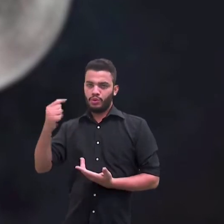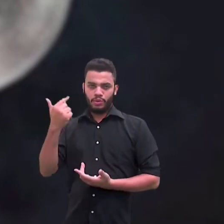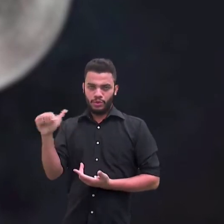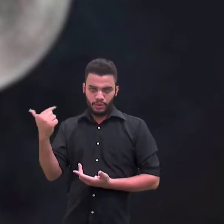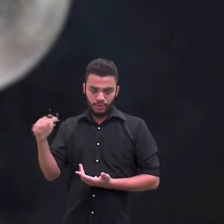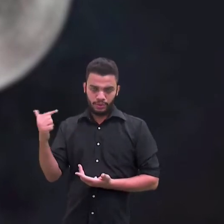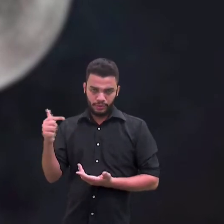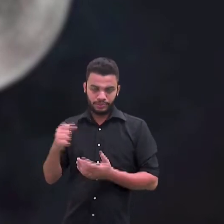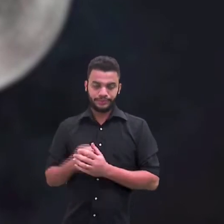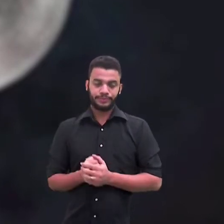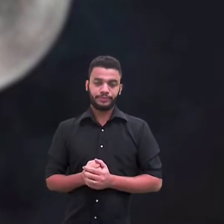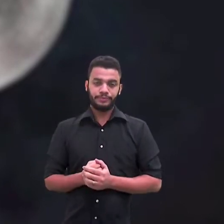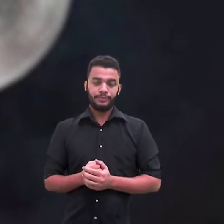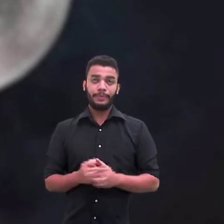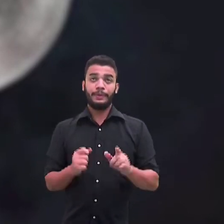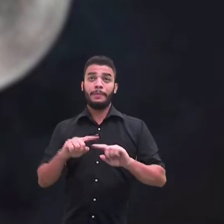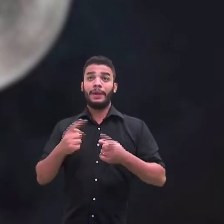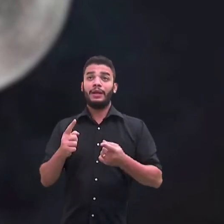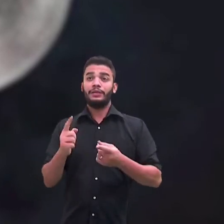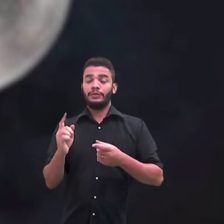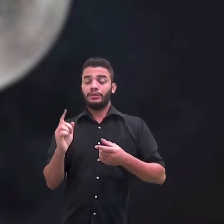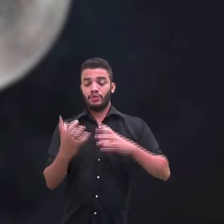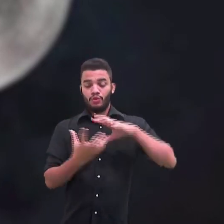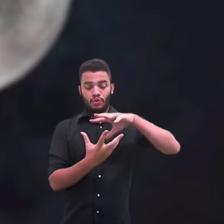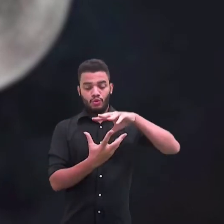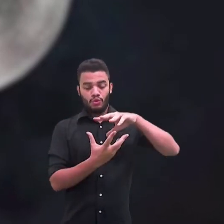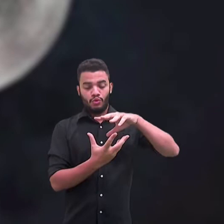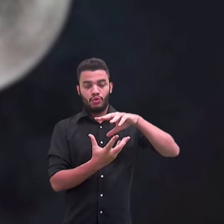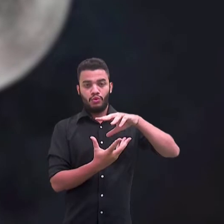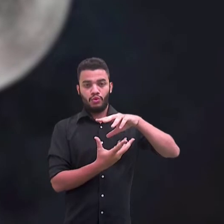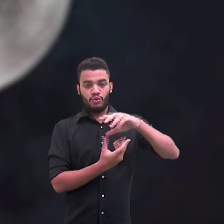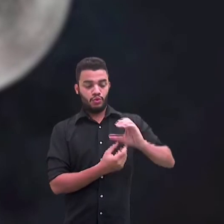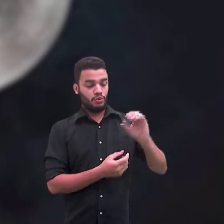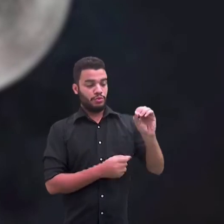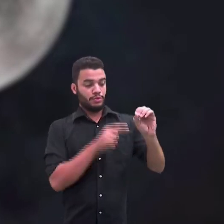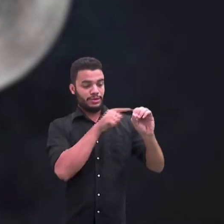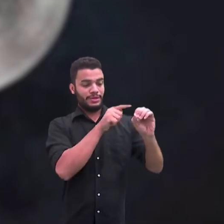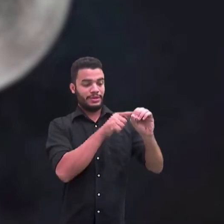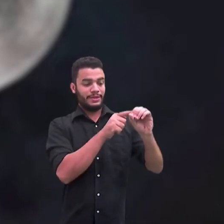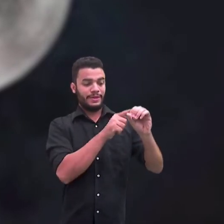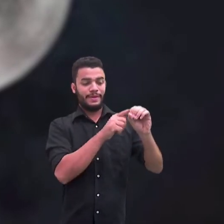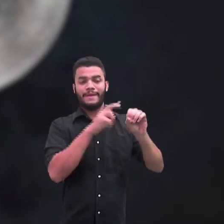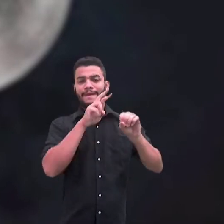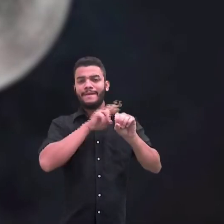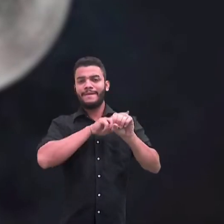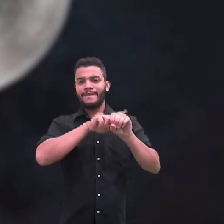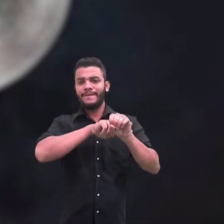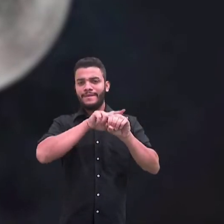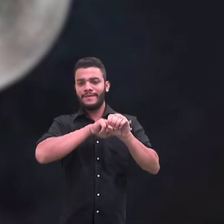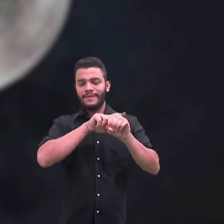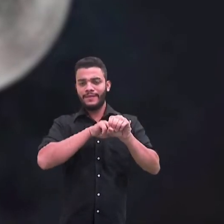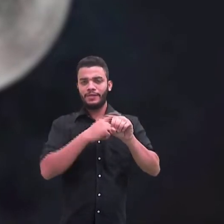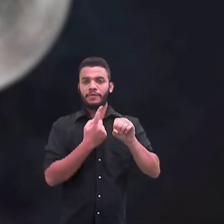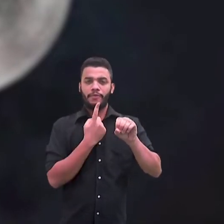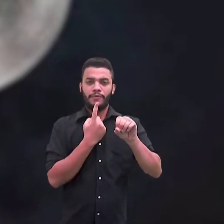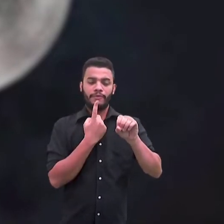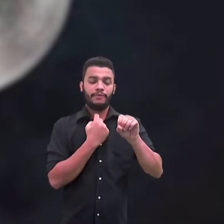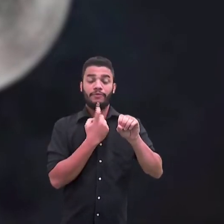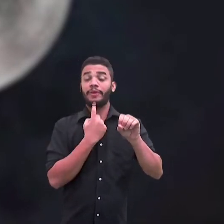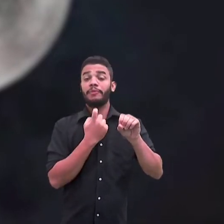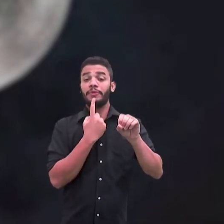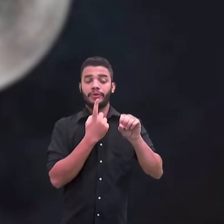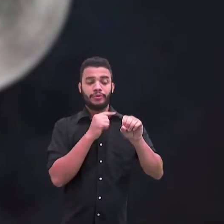Deimos. E acredita-se que essas luas sejam asteroides capturados pelo campo